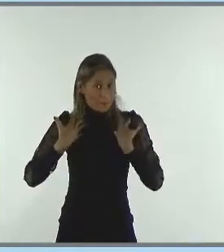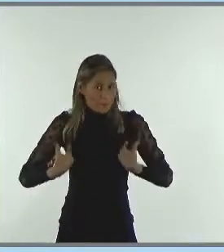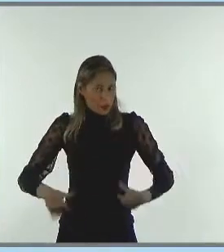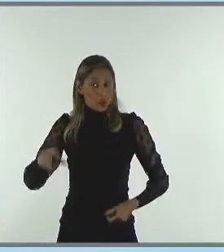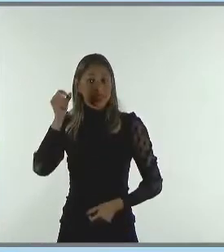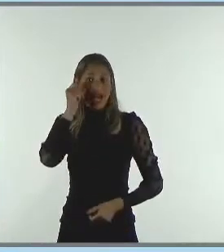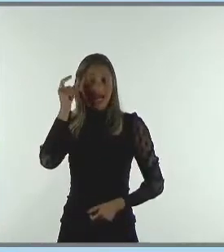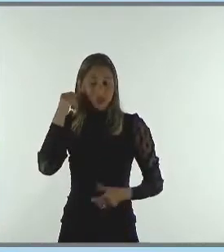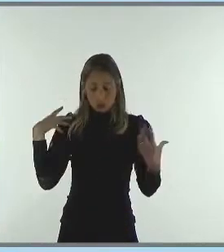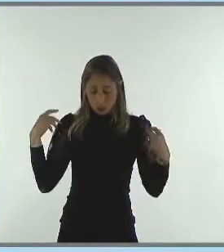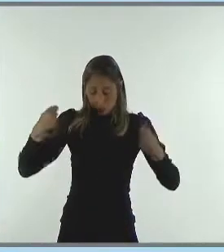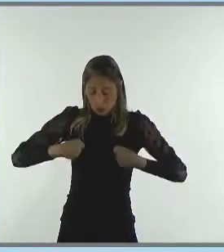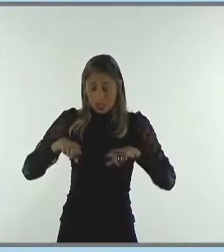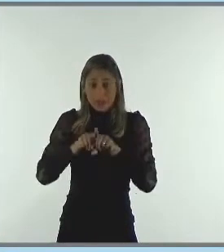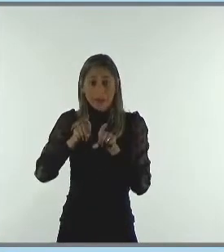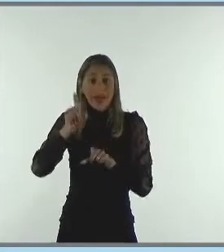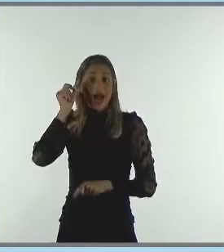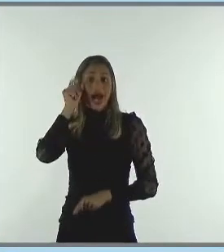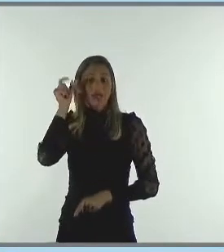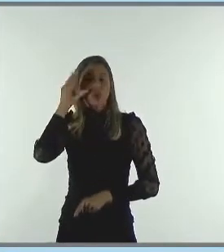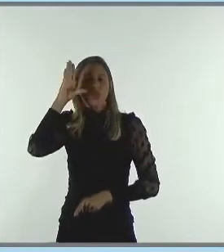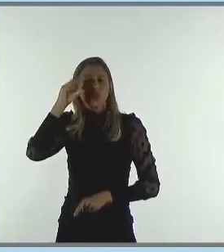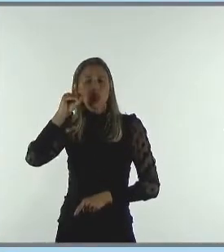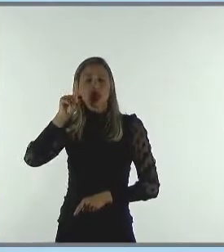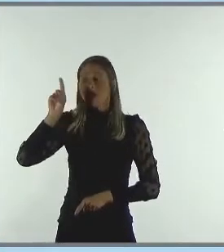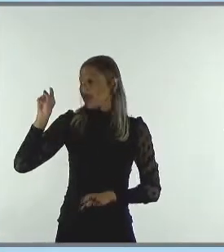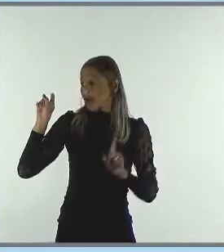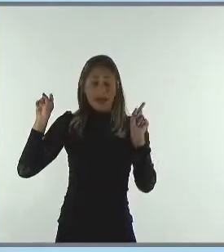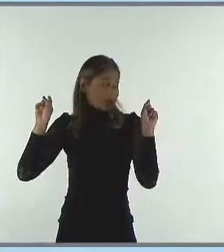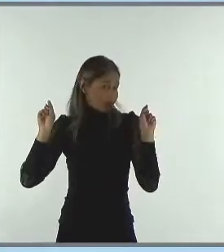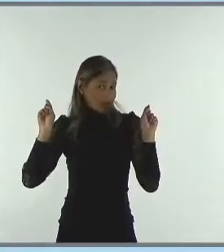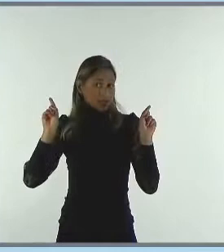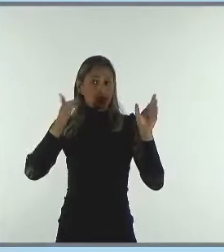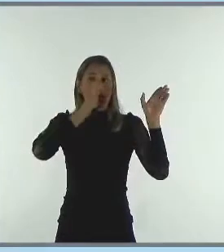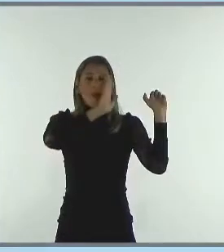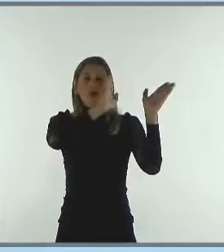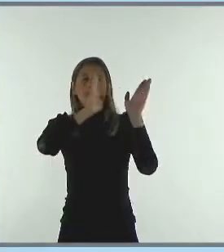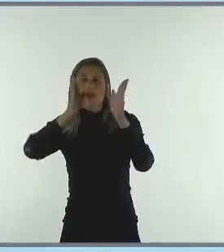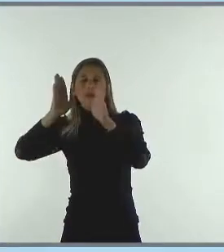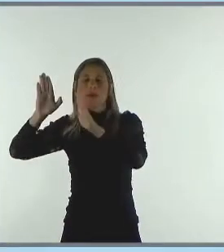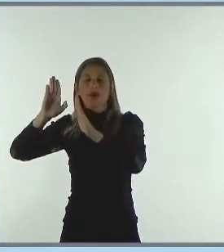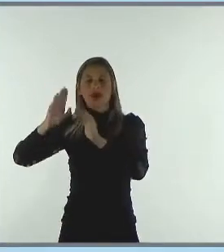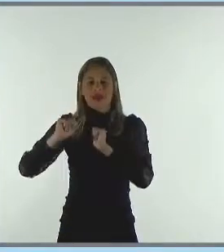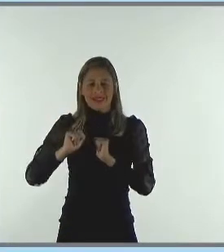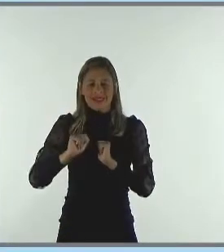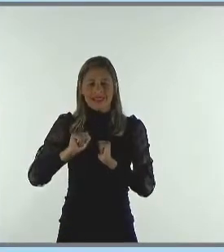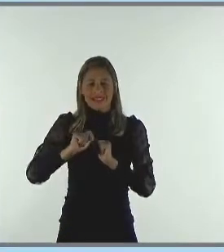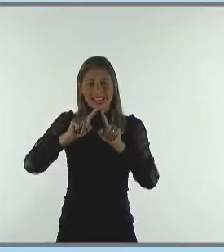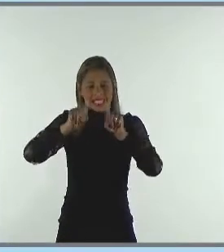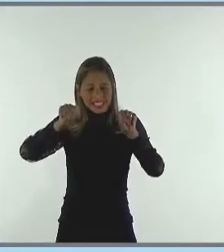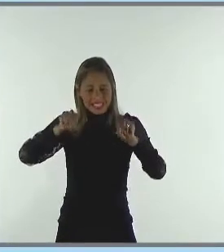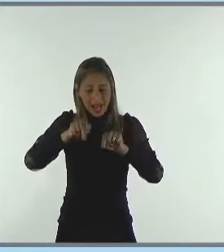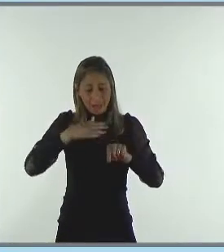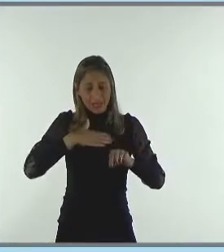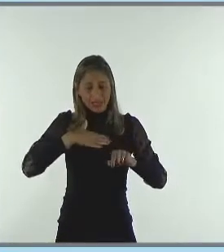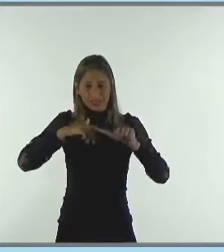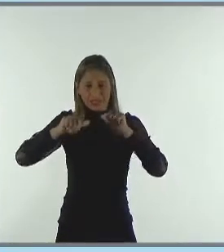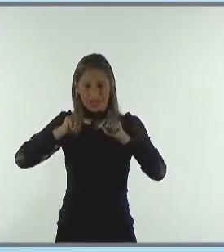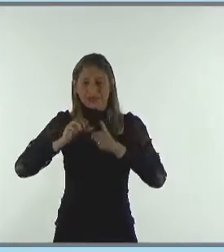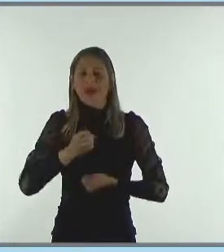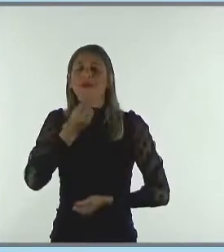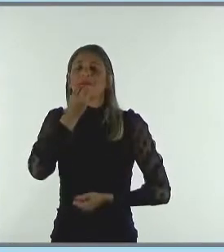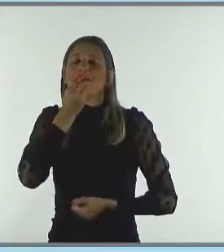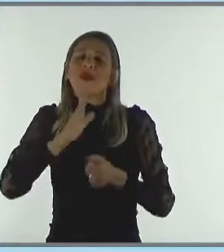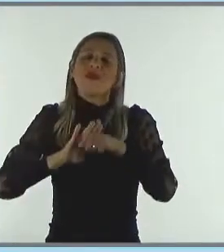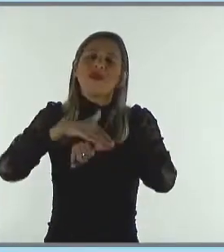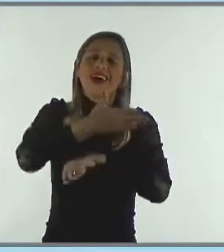e um casaco azul escuro, e ao fundo eu tenho uma estante de livros da minha sala de trabalho. Boa noite